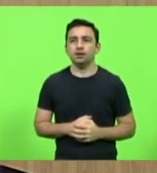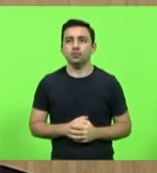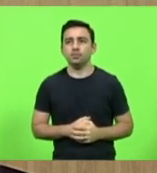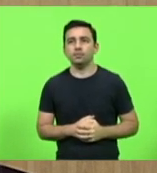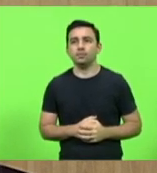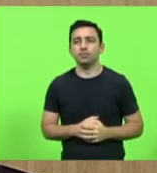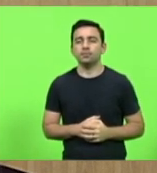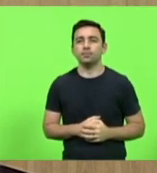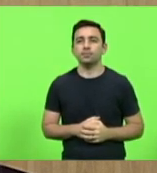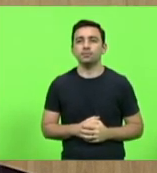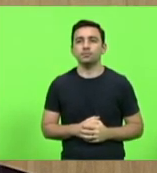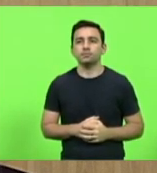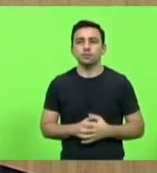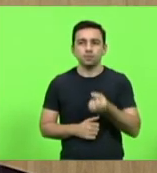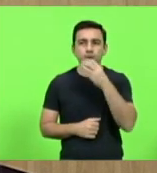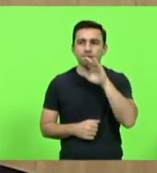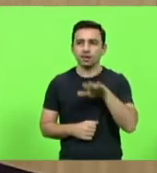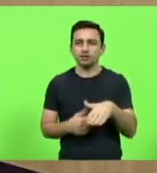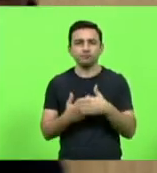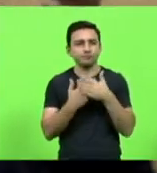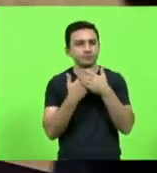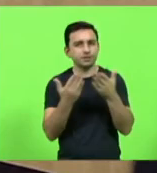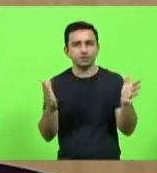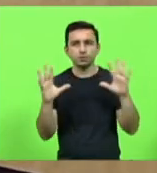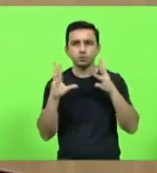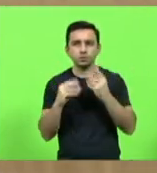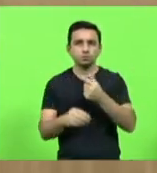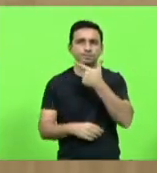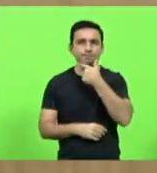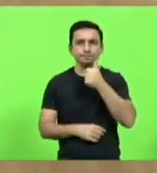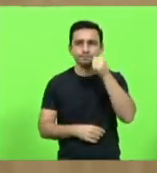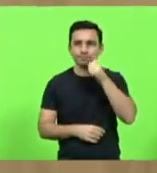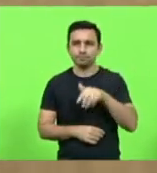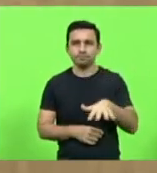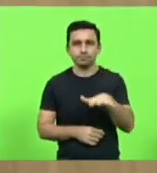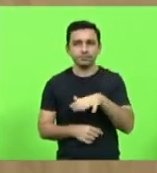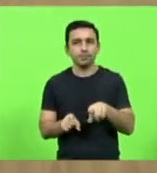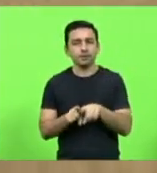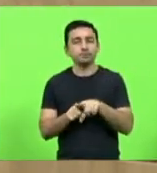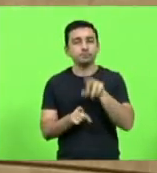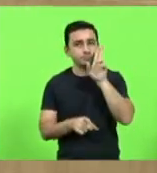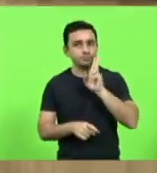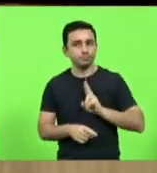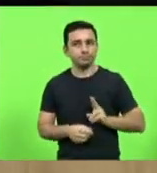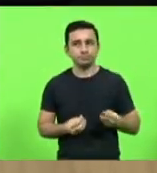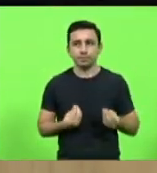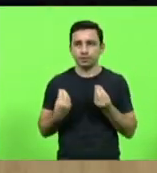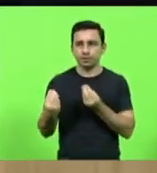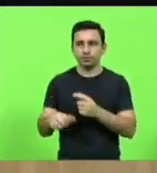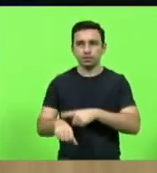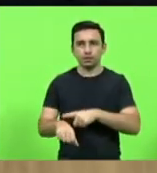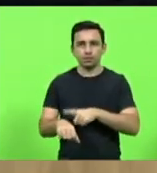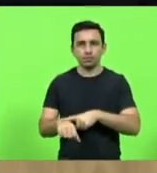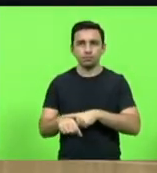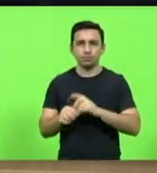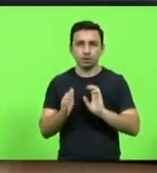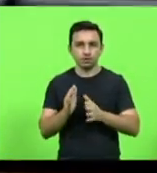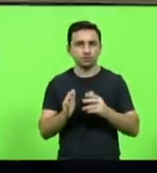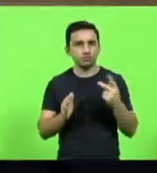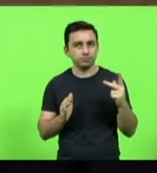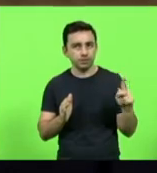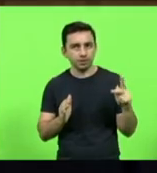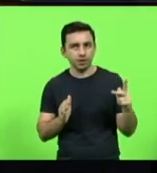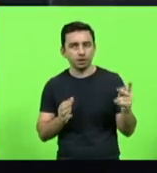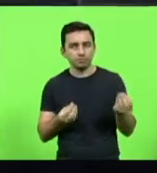Queria dar uma boa tarde a todos, boa tarde a todas. Agradecer, deputado Ivan, por disponibilizar o tempo do seu partido para eu poder fazer uso da